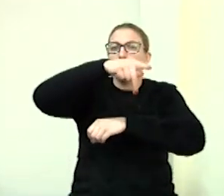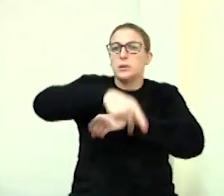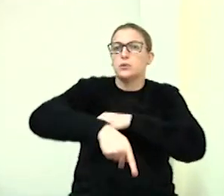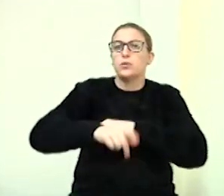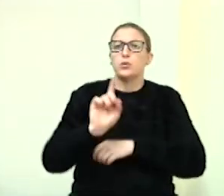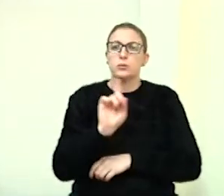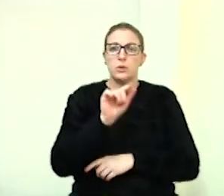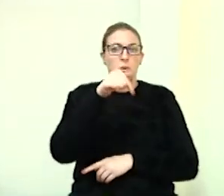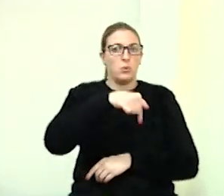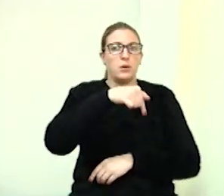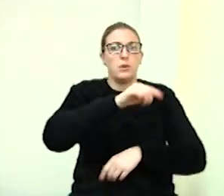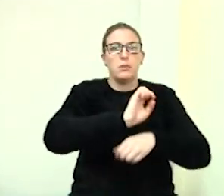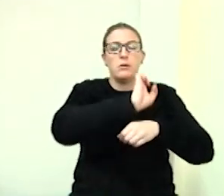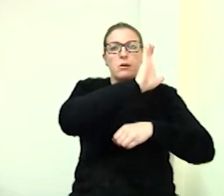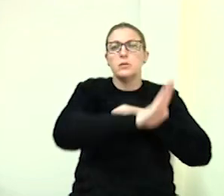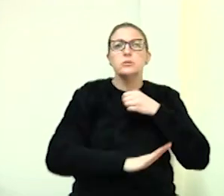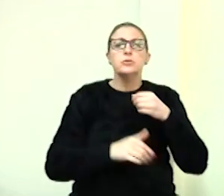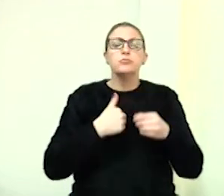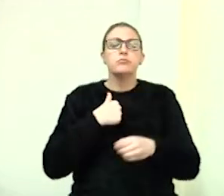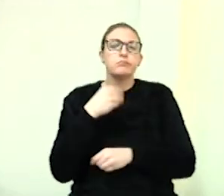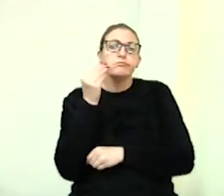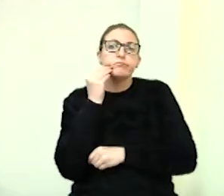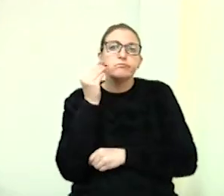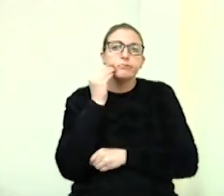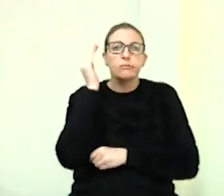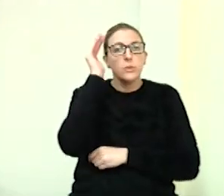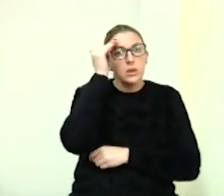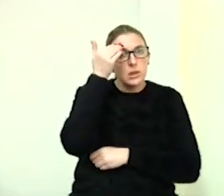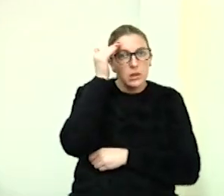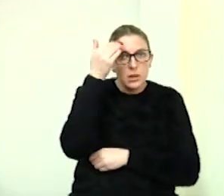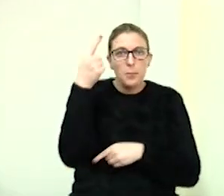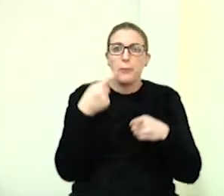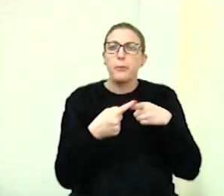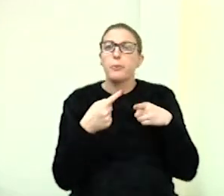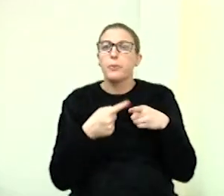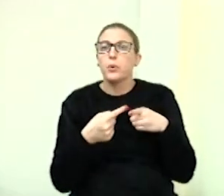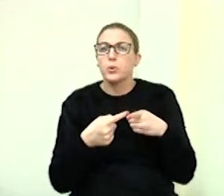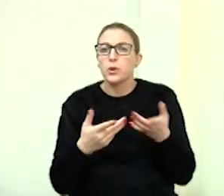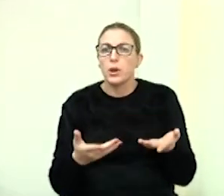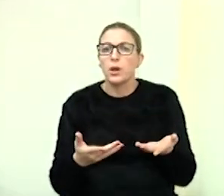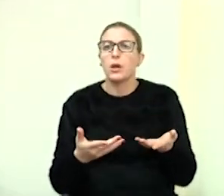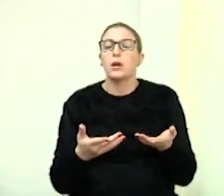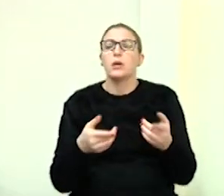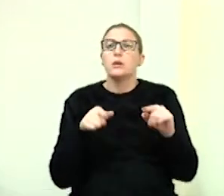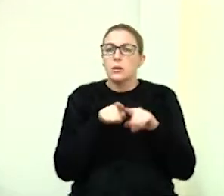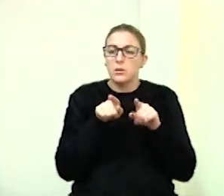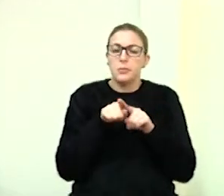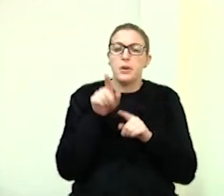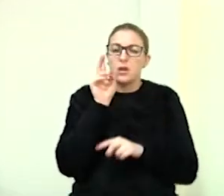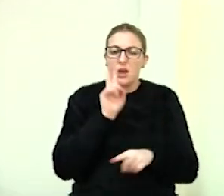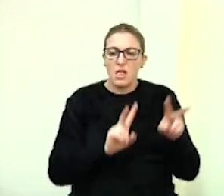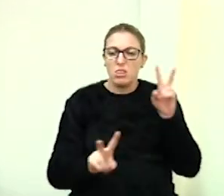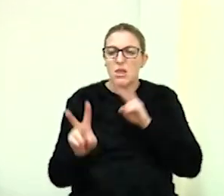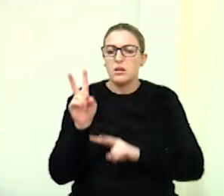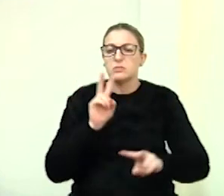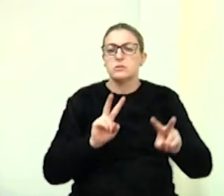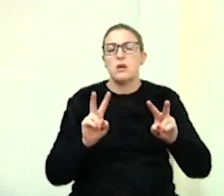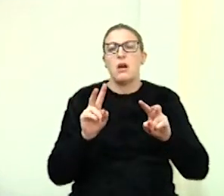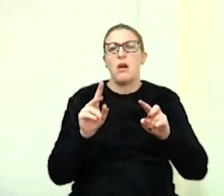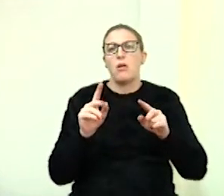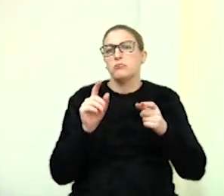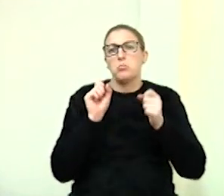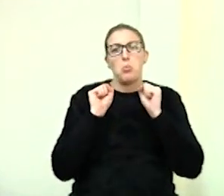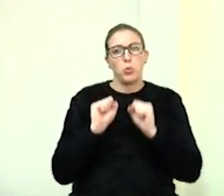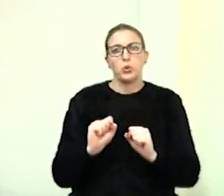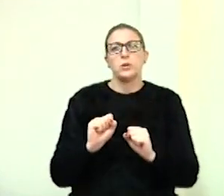tentando entender o que poderia estar em jogo aqui, em alguns momentos chegamos a analisar que pudesse ser a questão da redução de custos e tal,